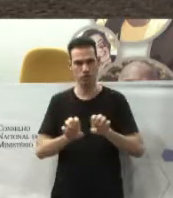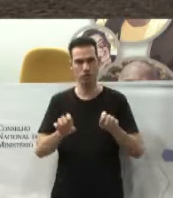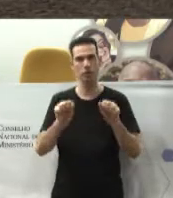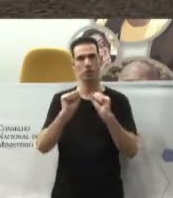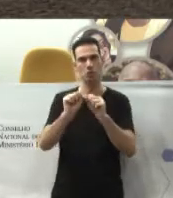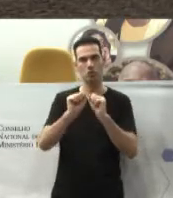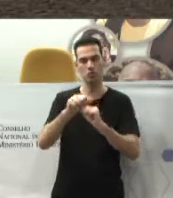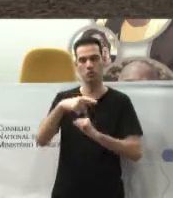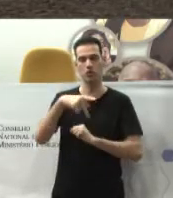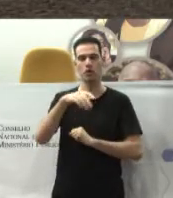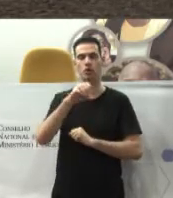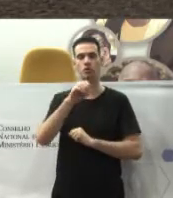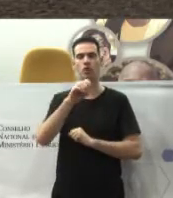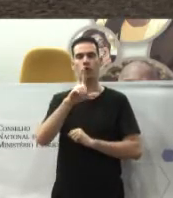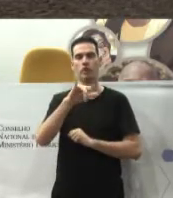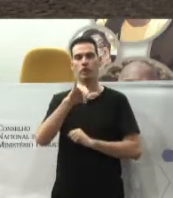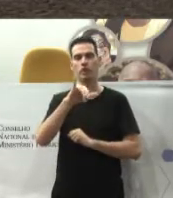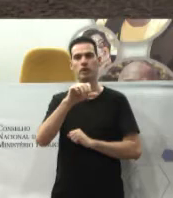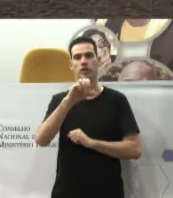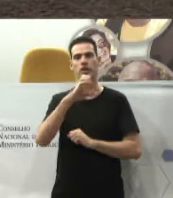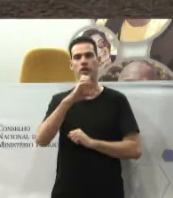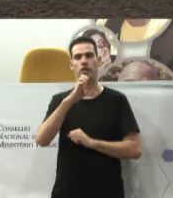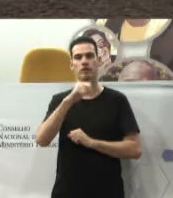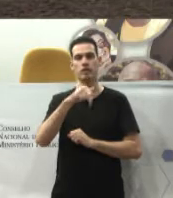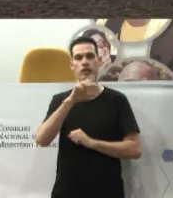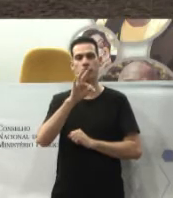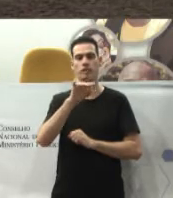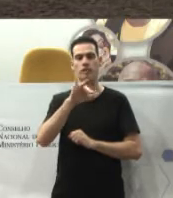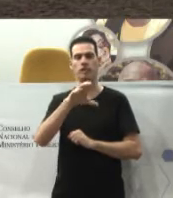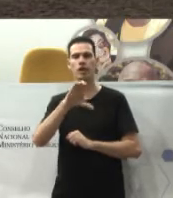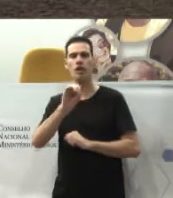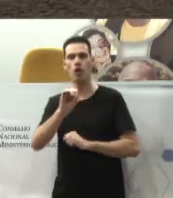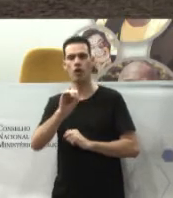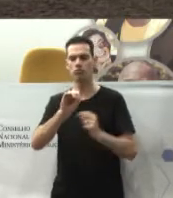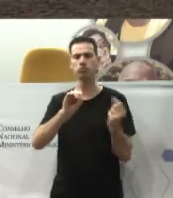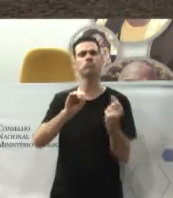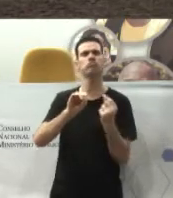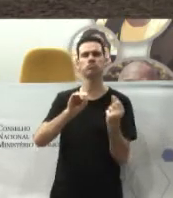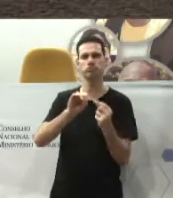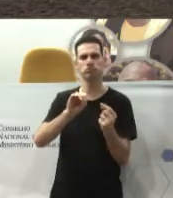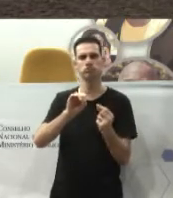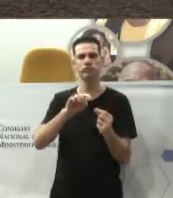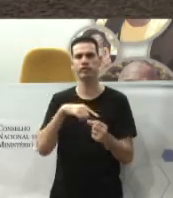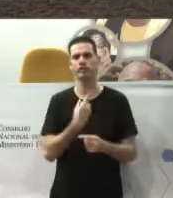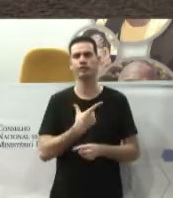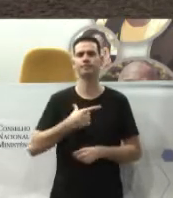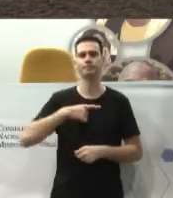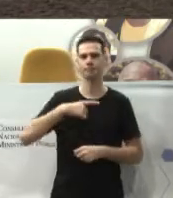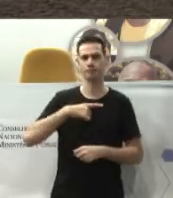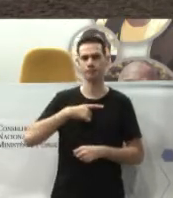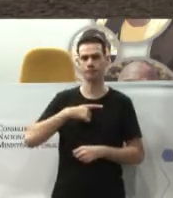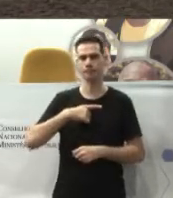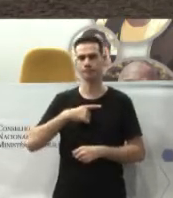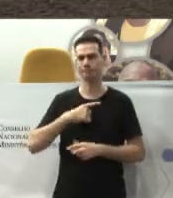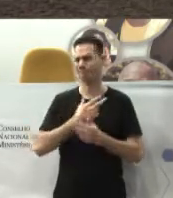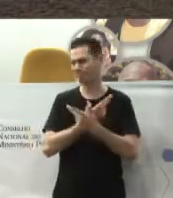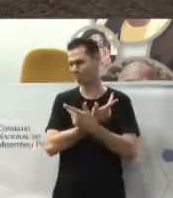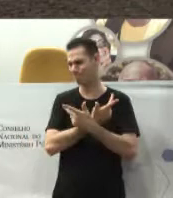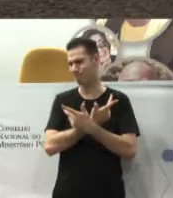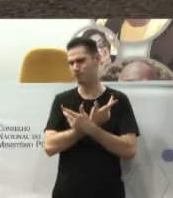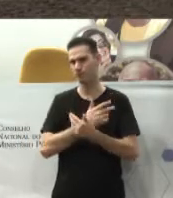inerentemente policêntricos. Essa frase do William Fletcher é muito boa. Nós temos, em realidade,